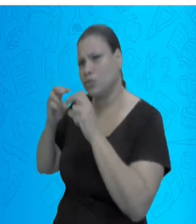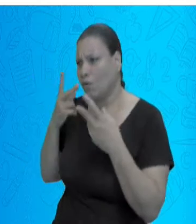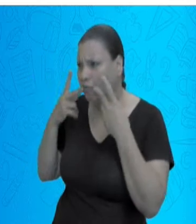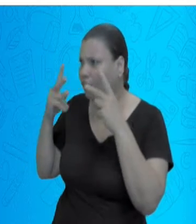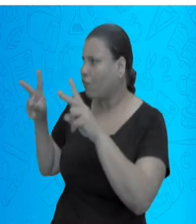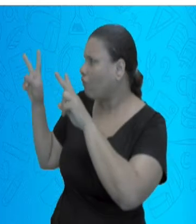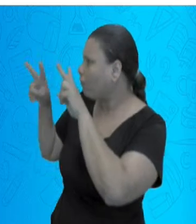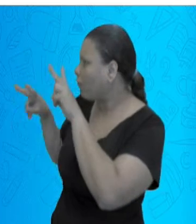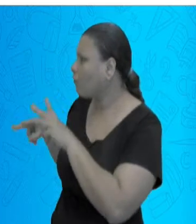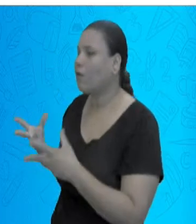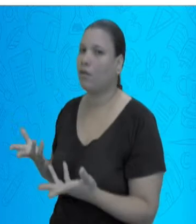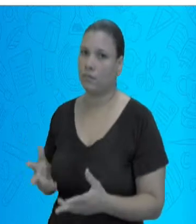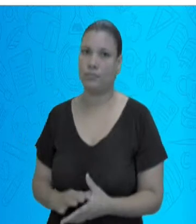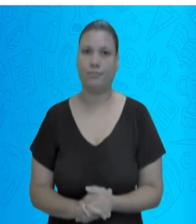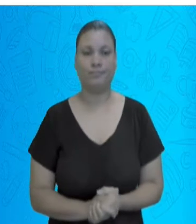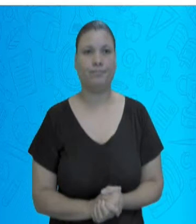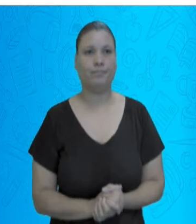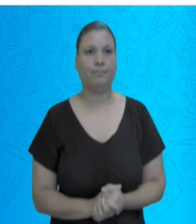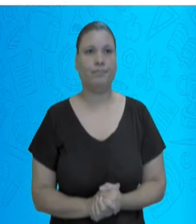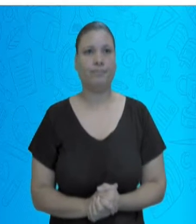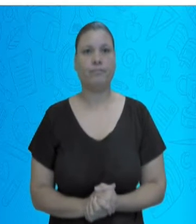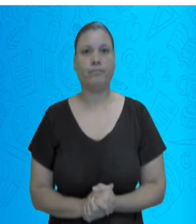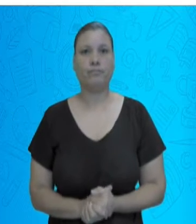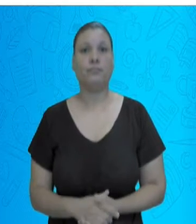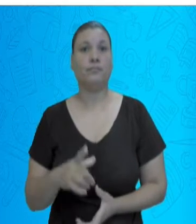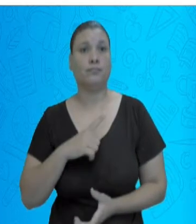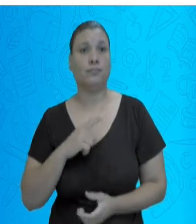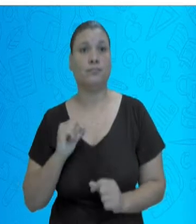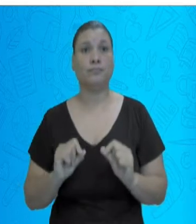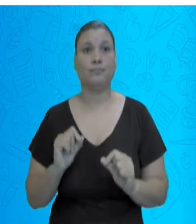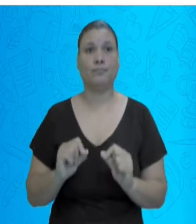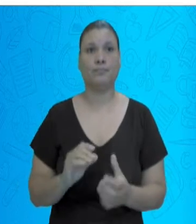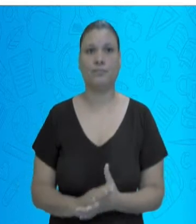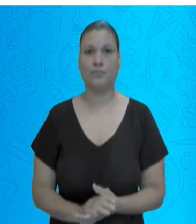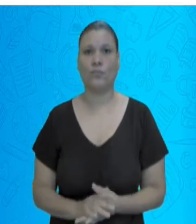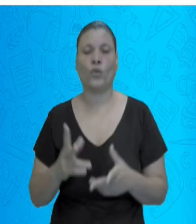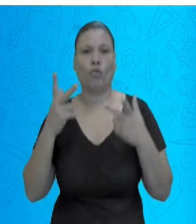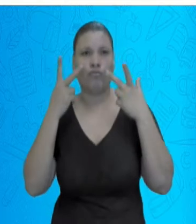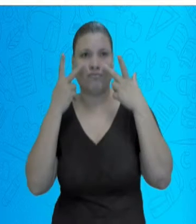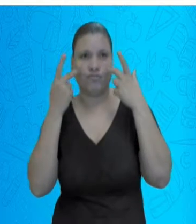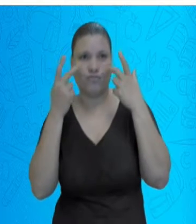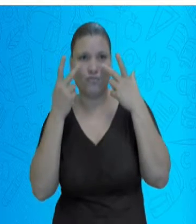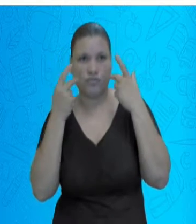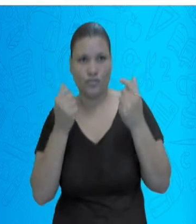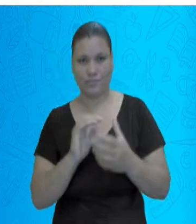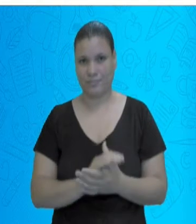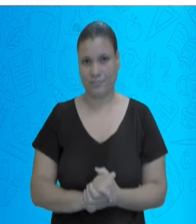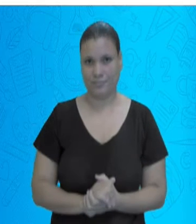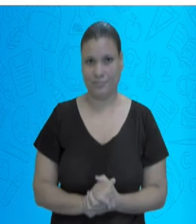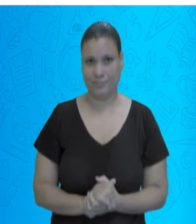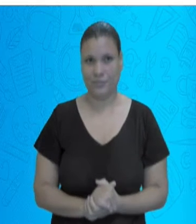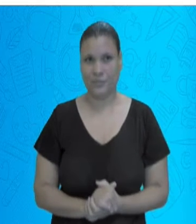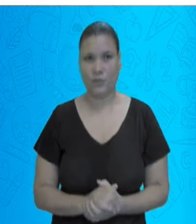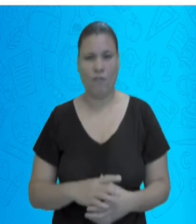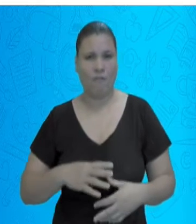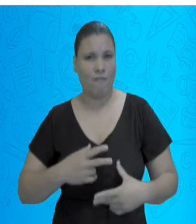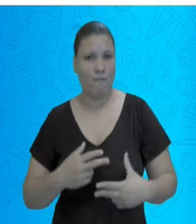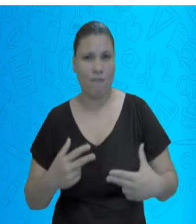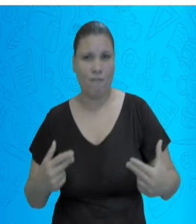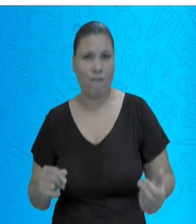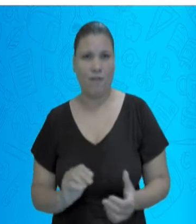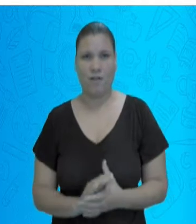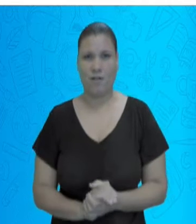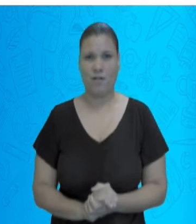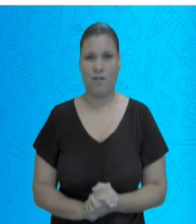permanentes, atividades recreativas, multimídias, teatros, vídeos e laboratórios. Então existem museus também